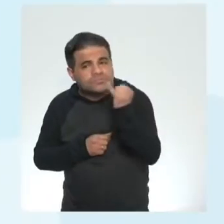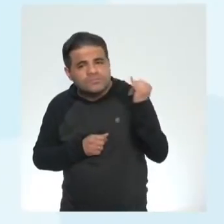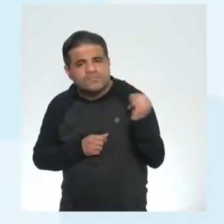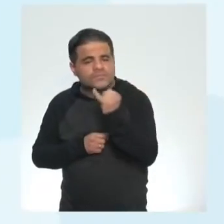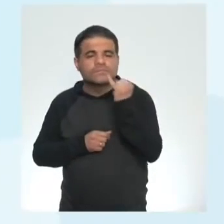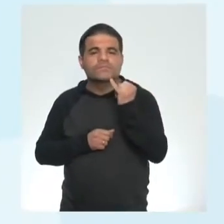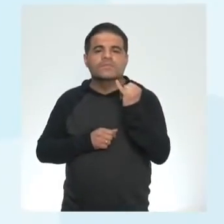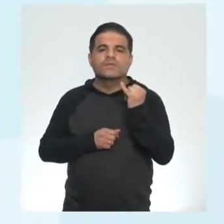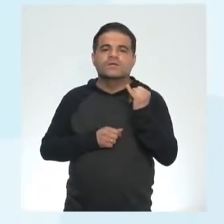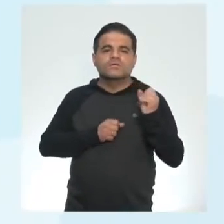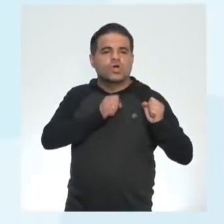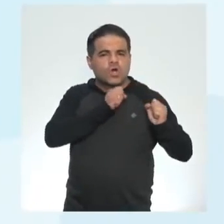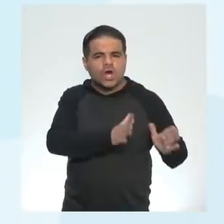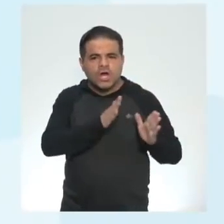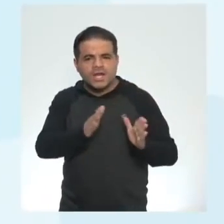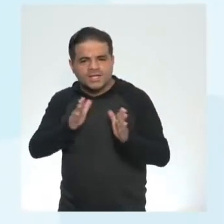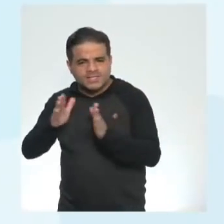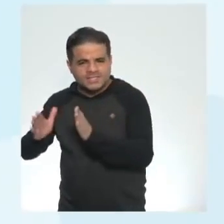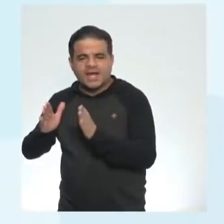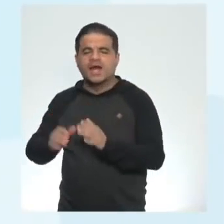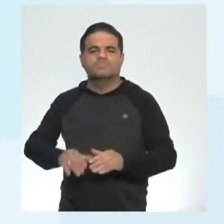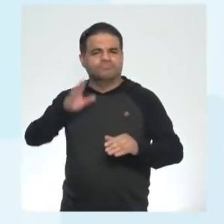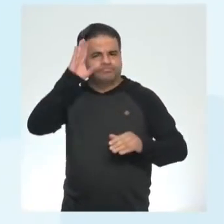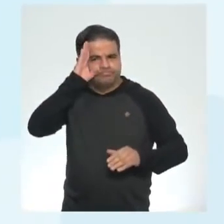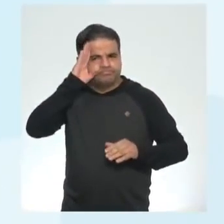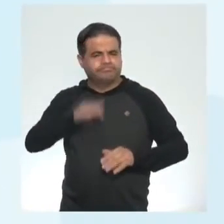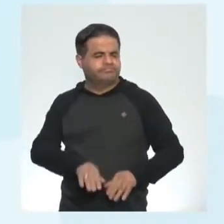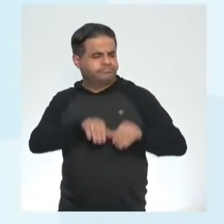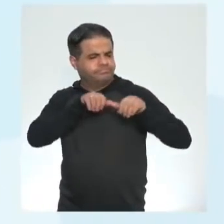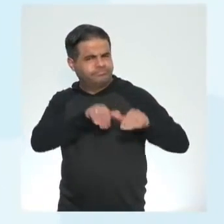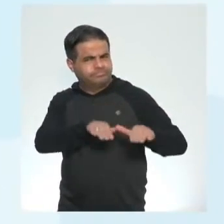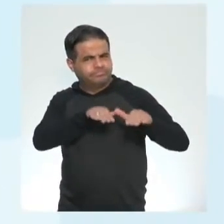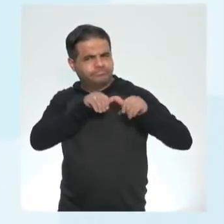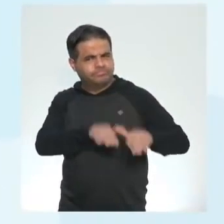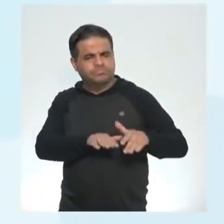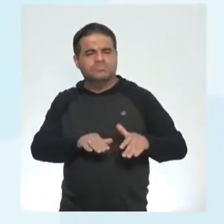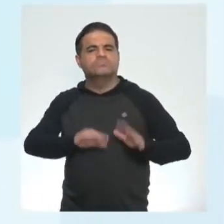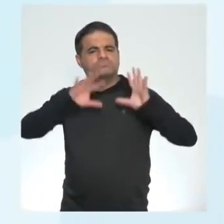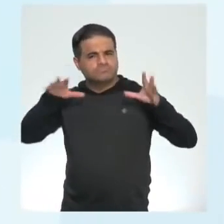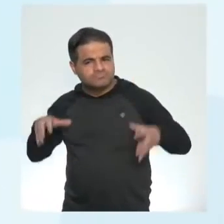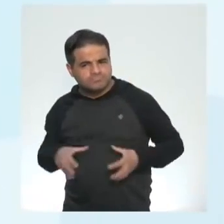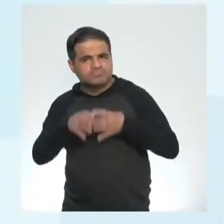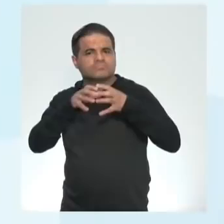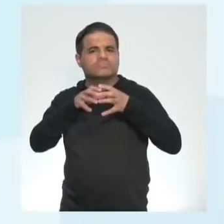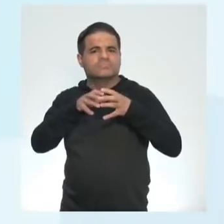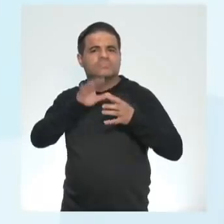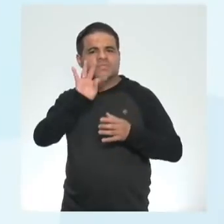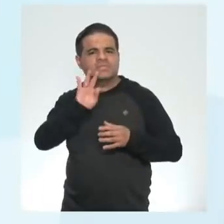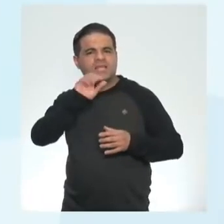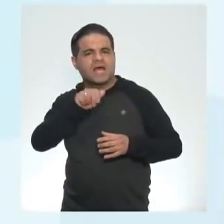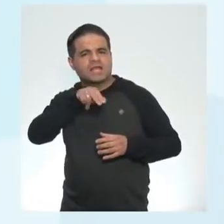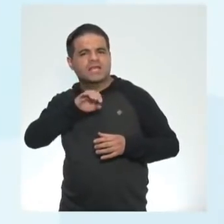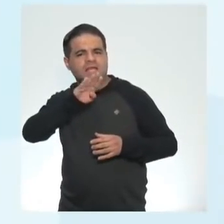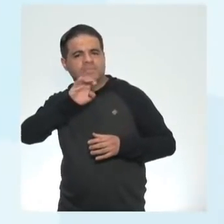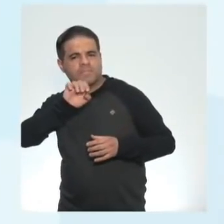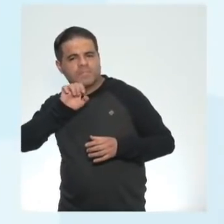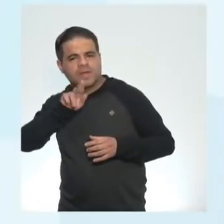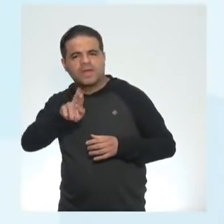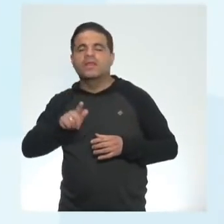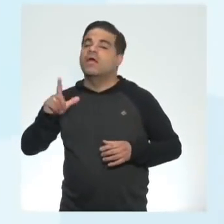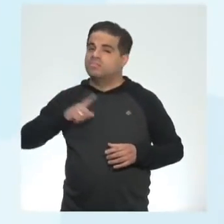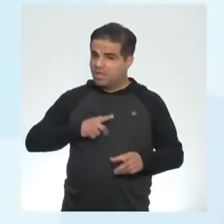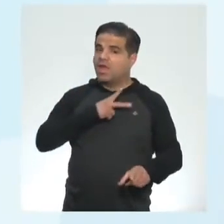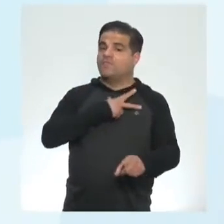para reorganizar as tropas, e aí, então, na Batalha de Tannenberg, nós vamos ter a vitória